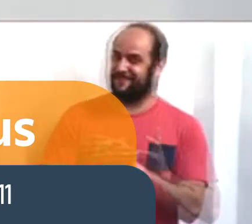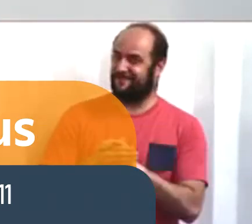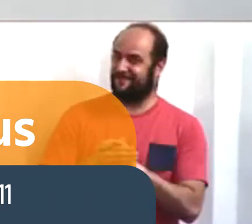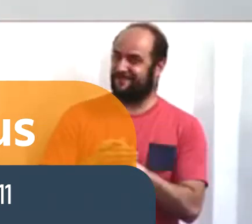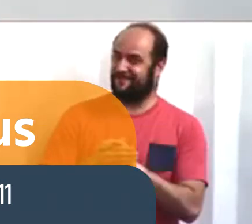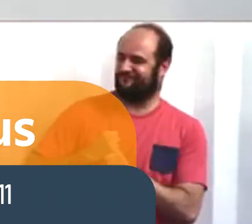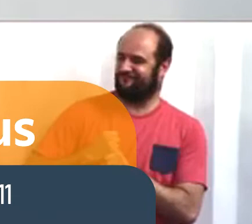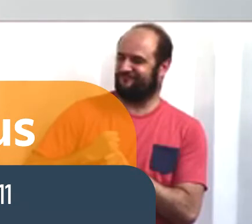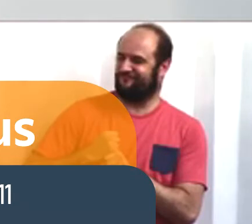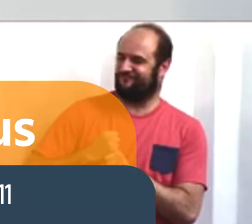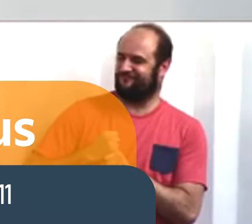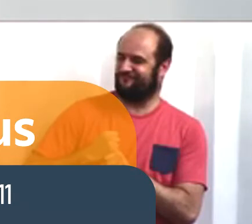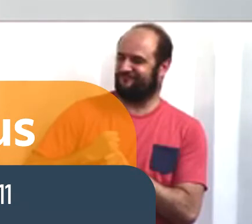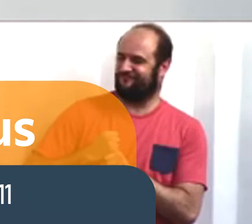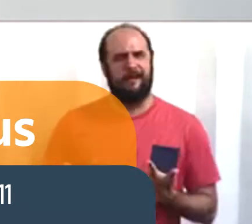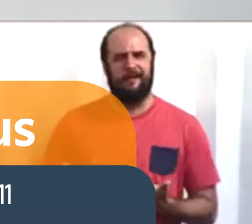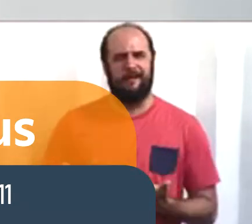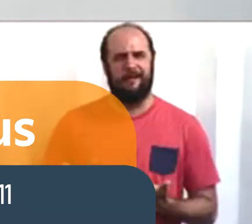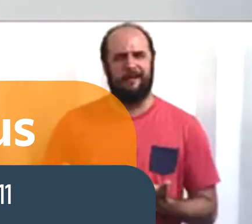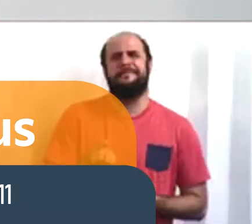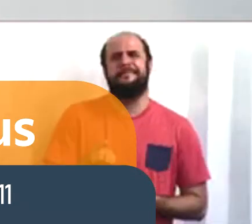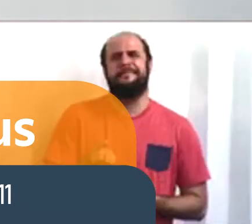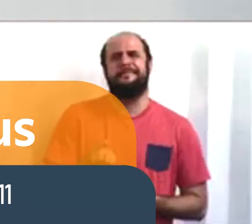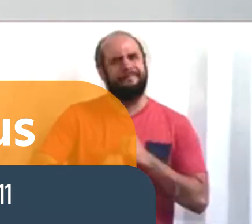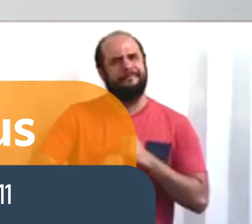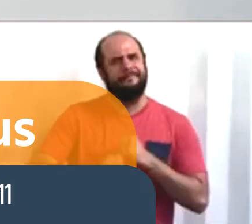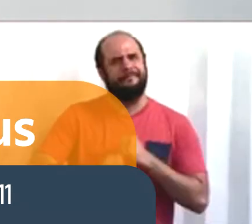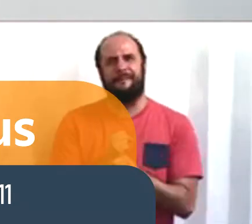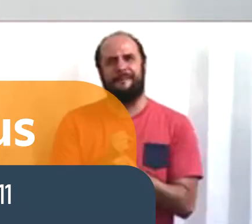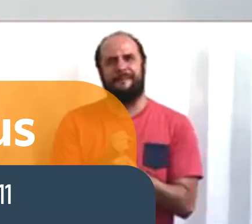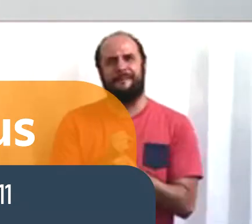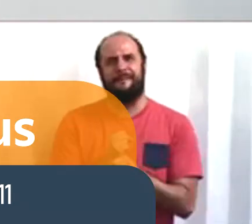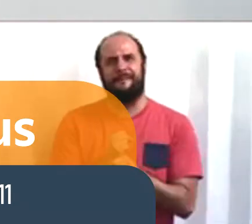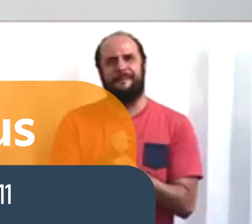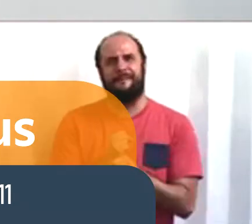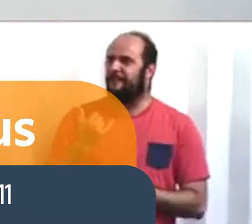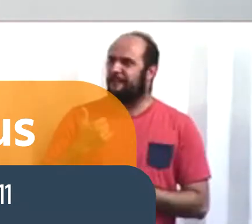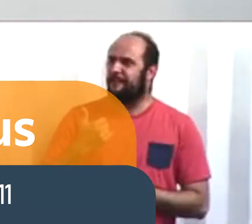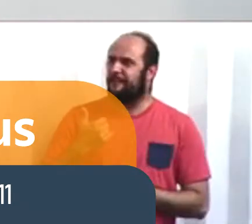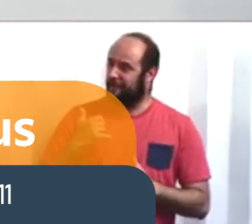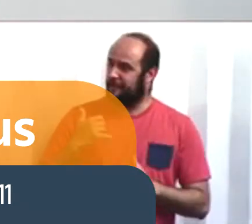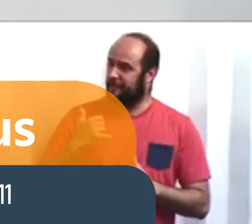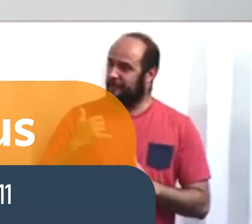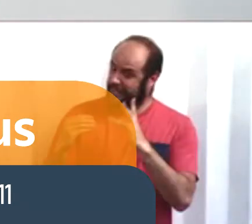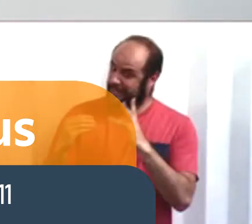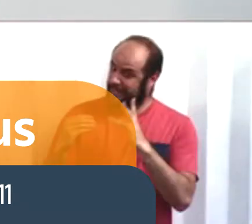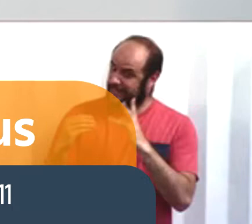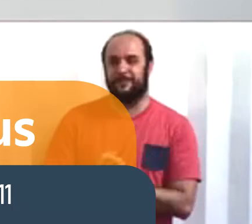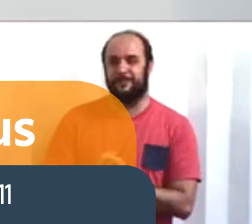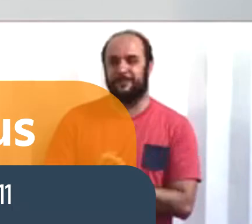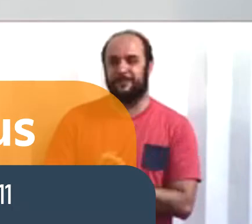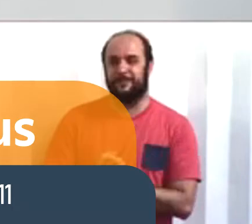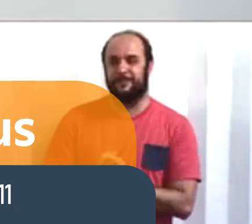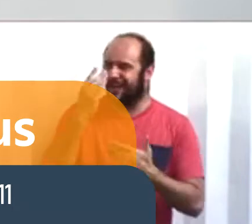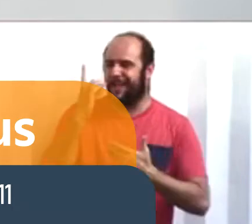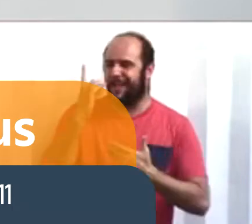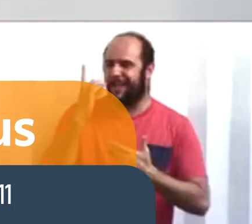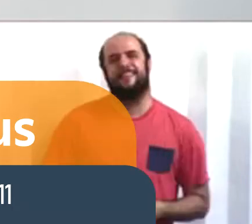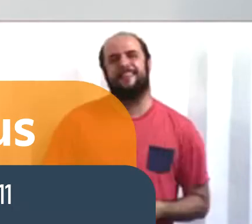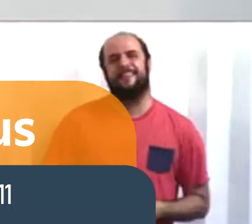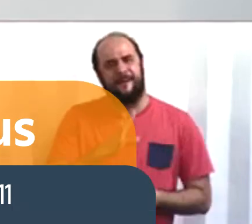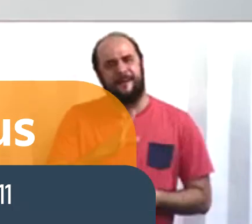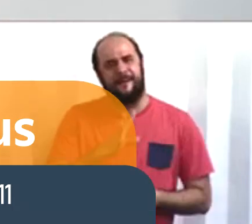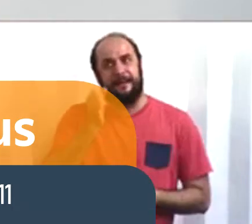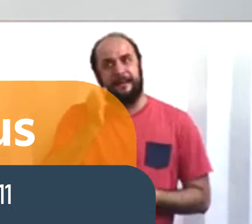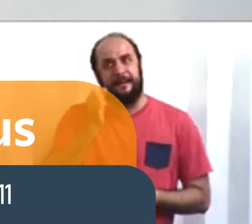60 anos de casados. Isso é motivo de gratidão ao Senhor, motivo de reconhecimento da graça